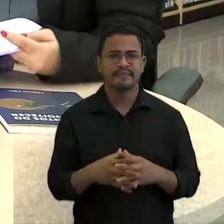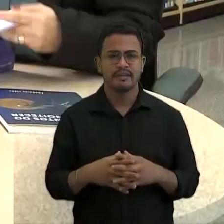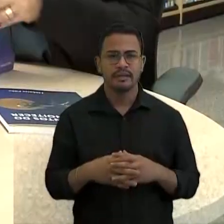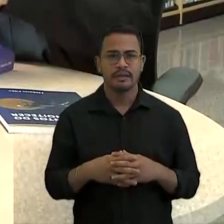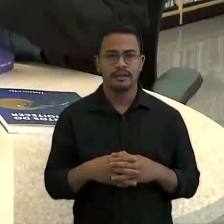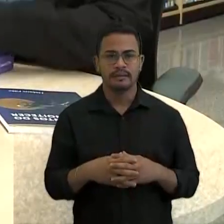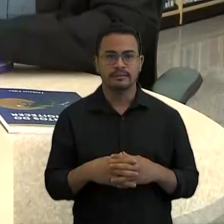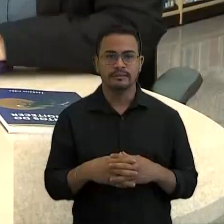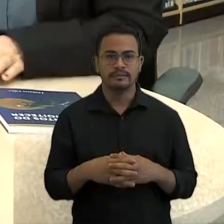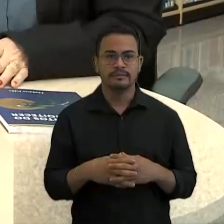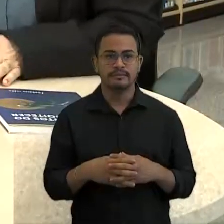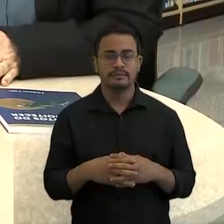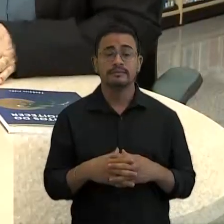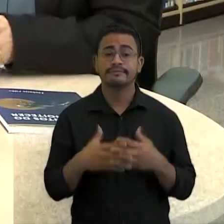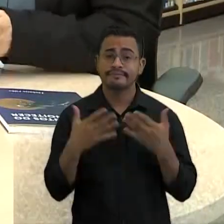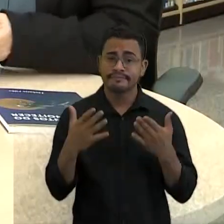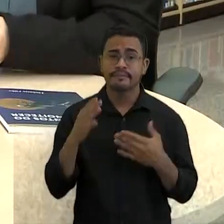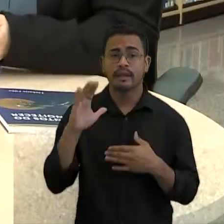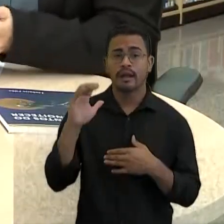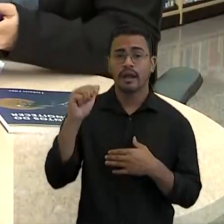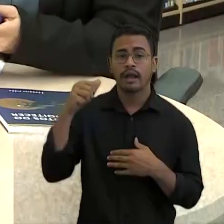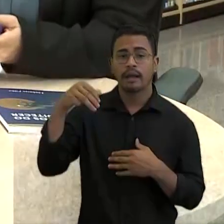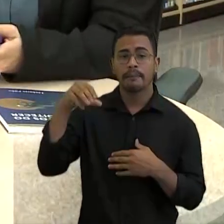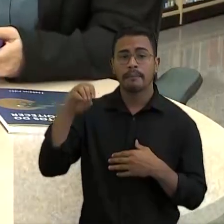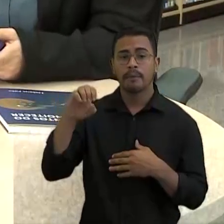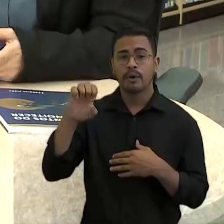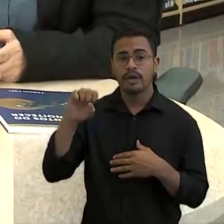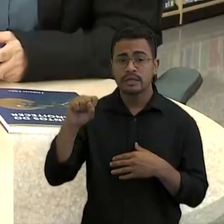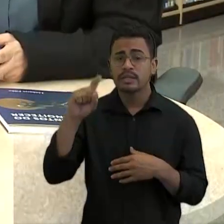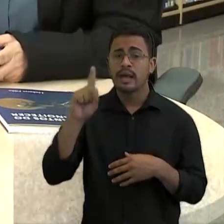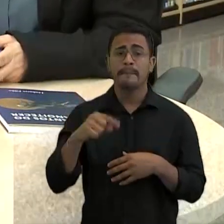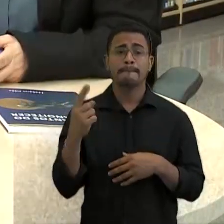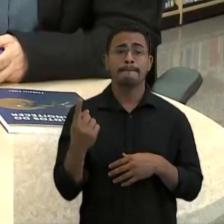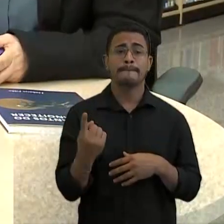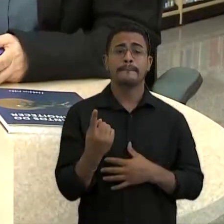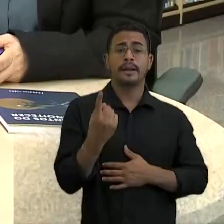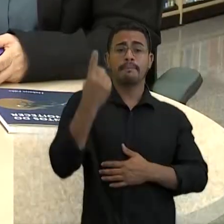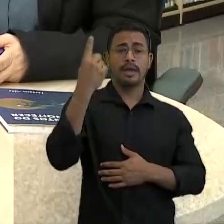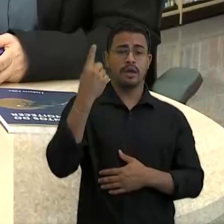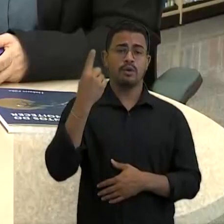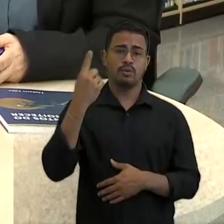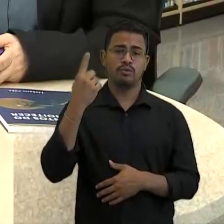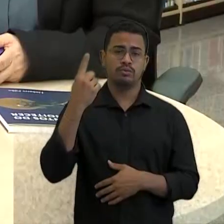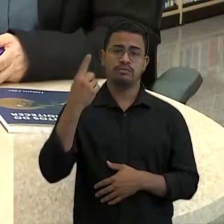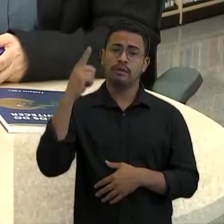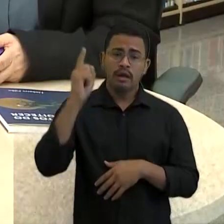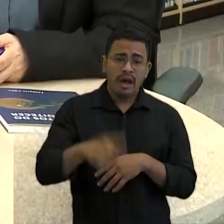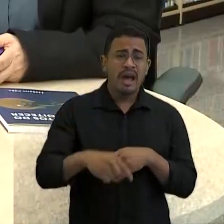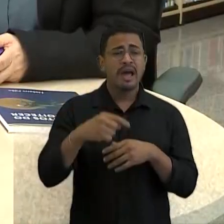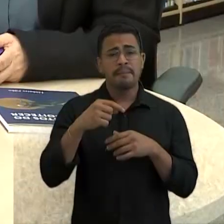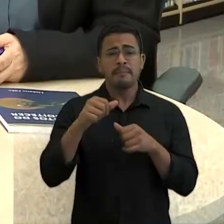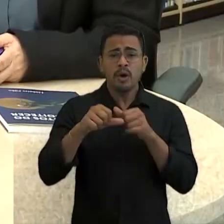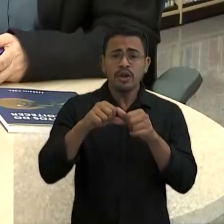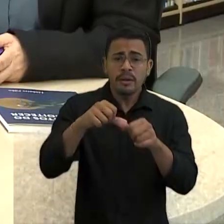Certo. Camões foi o primeiro grande modernizador da língua.